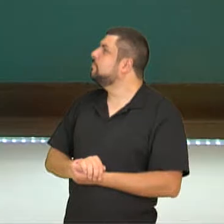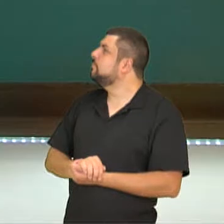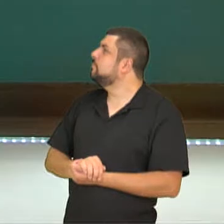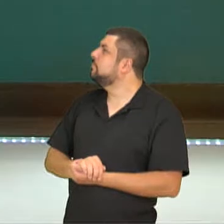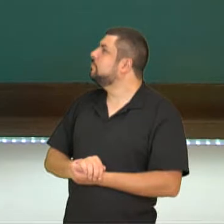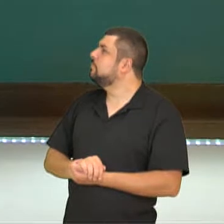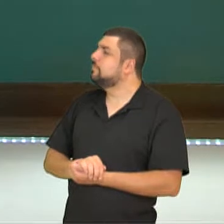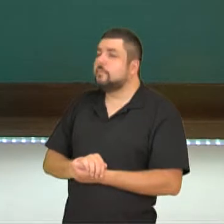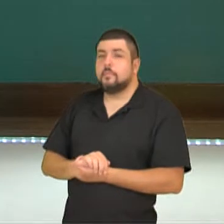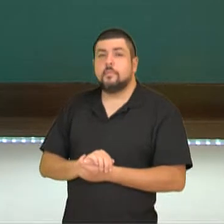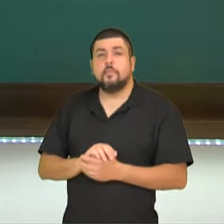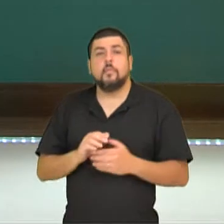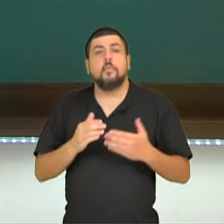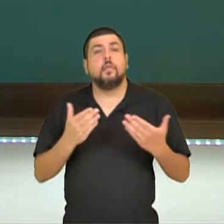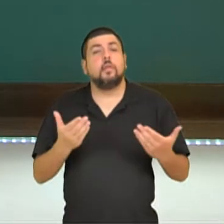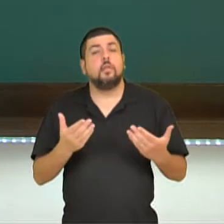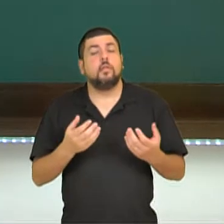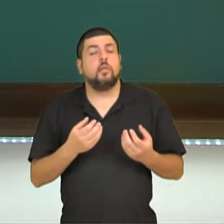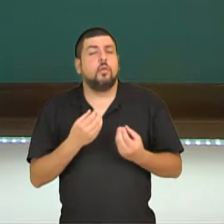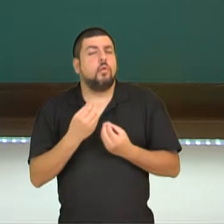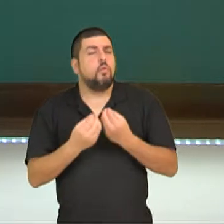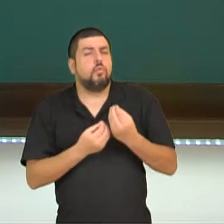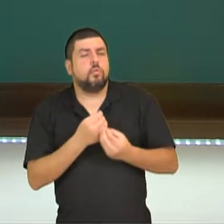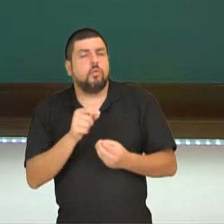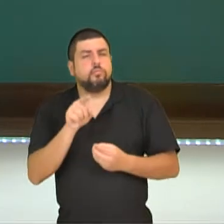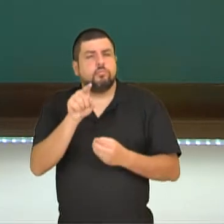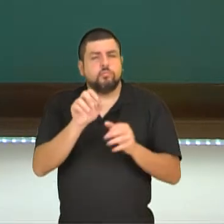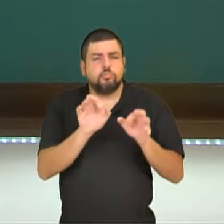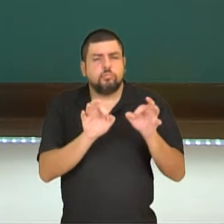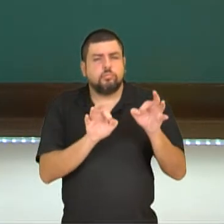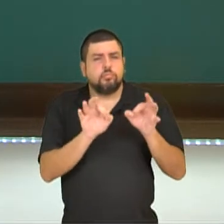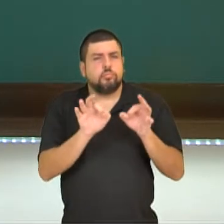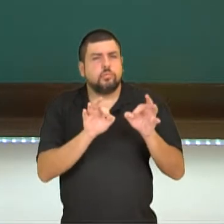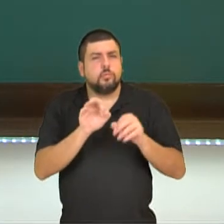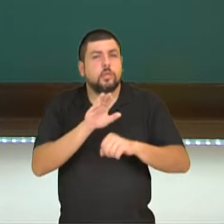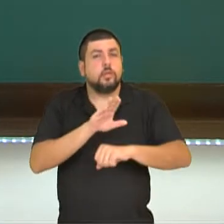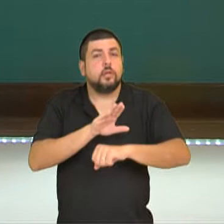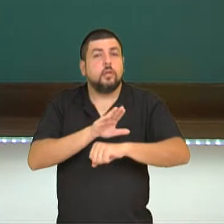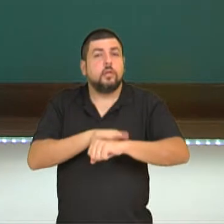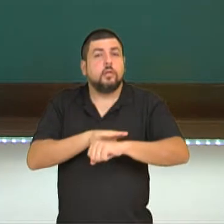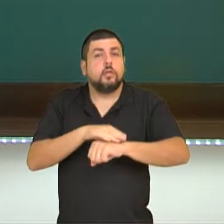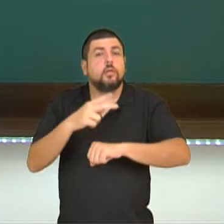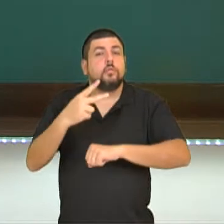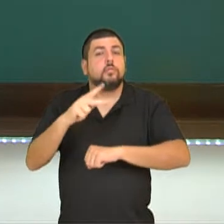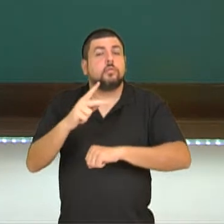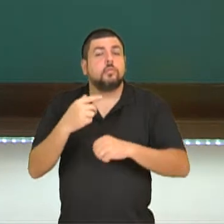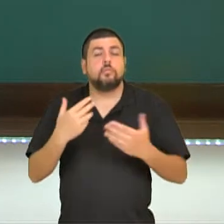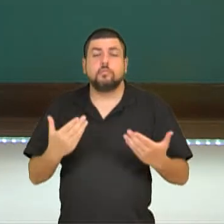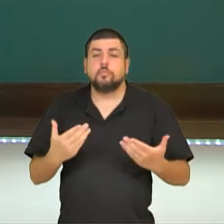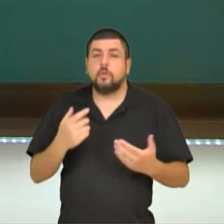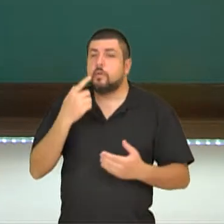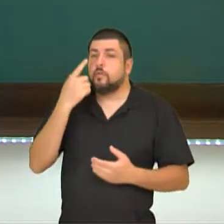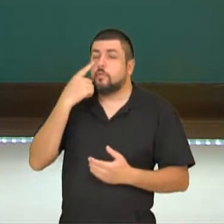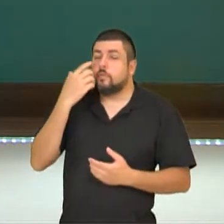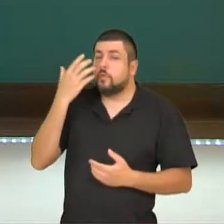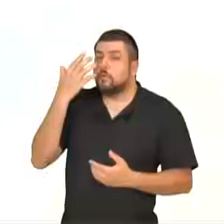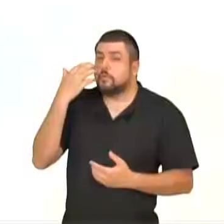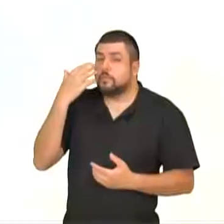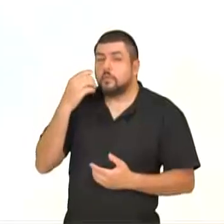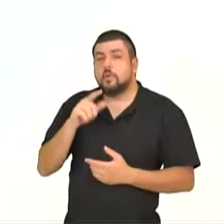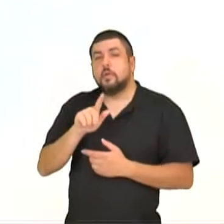aí, como que vocês estão aí controlando, planejando o tempo de vocês? Vamos ver o que o gaturro tem para nos dizer?